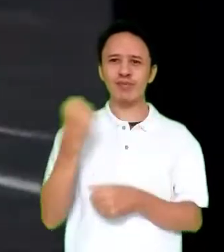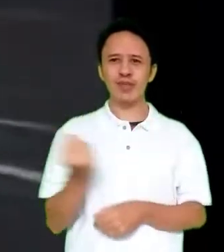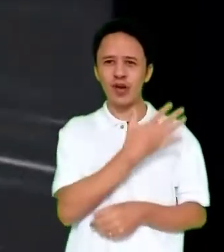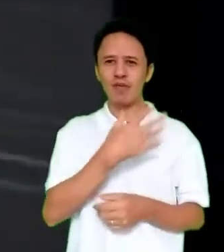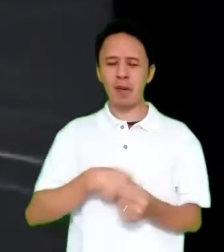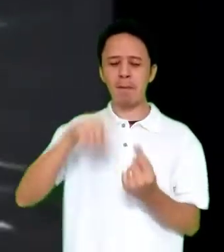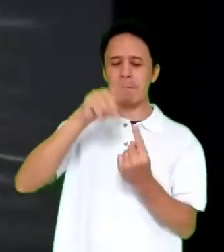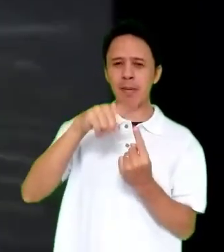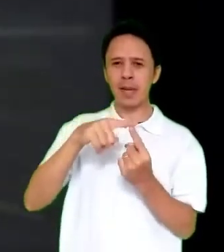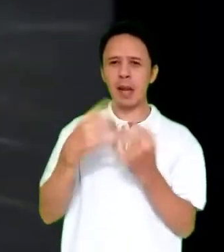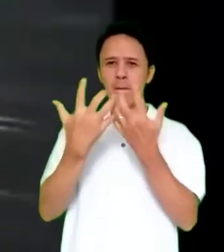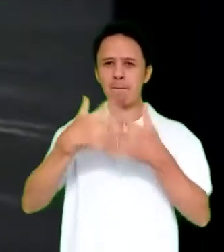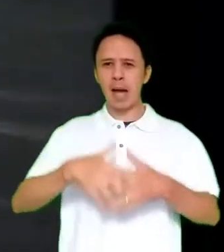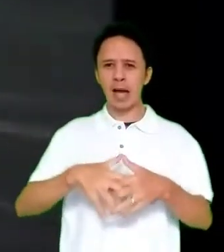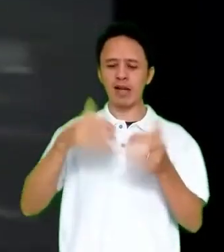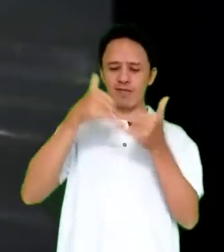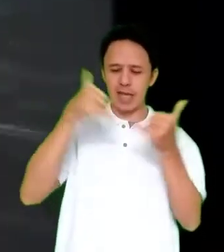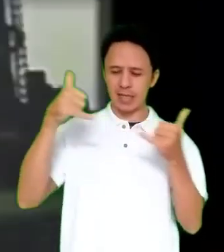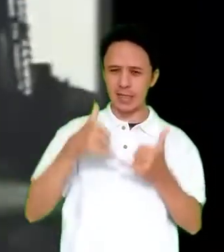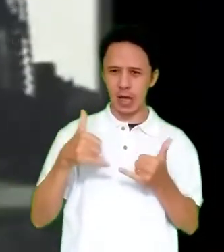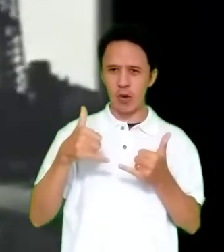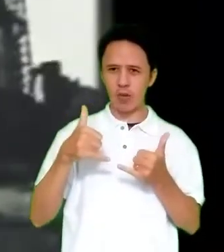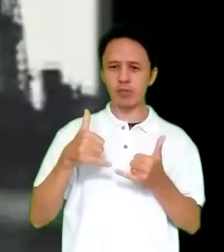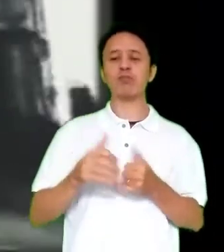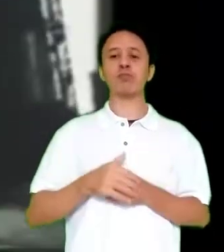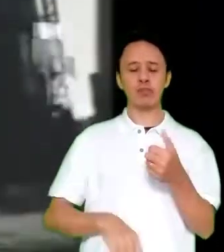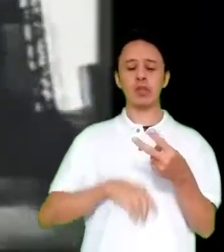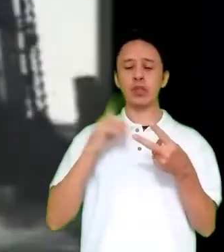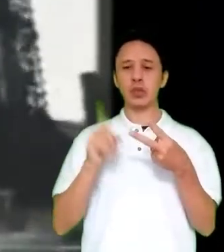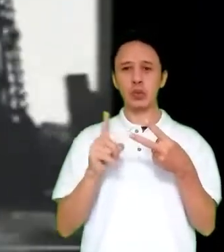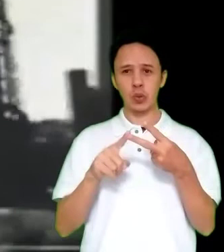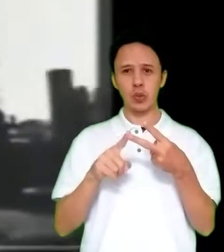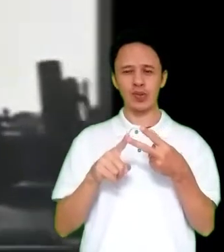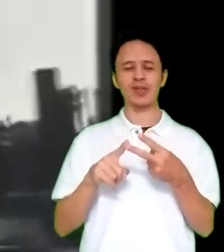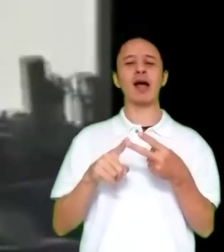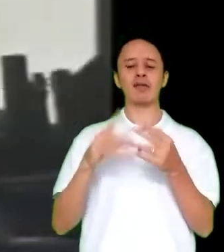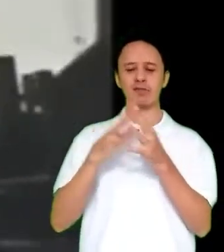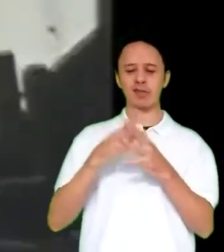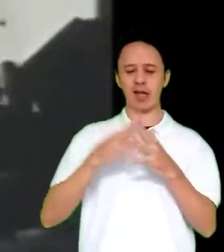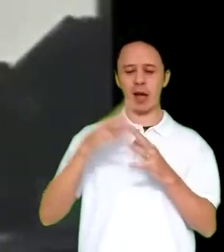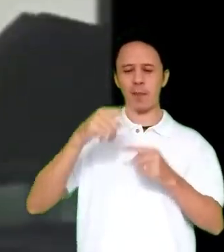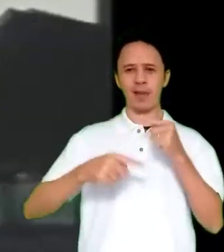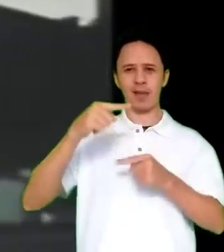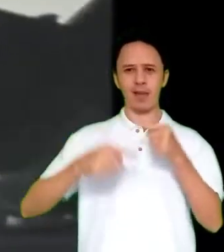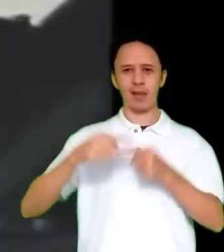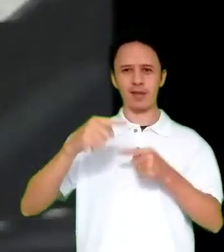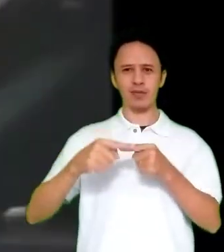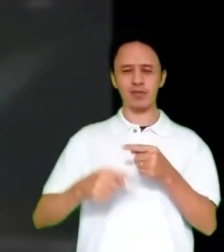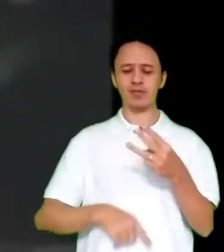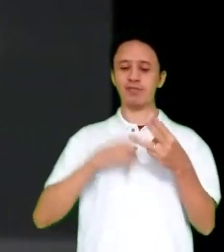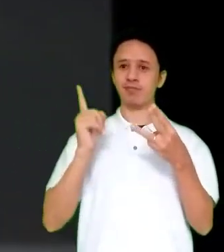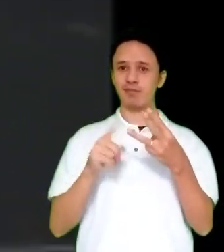fiação. A segunda, o tear mecânico. E a terceira, o motor a